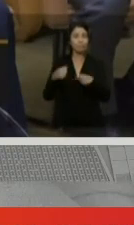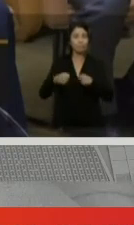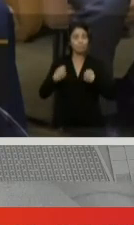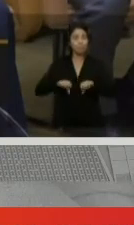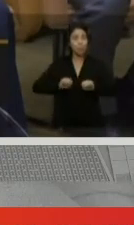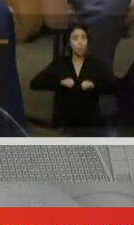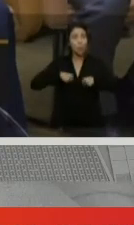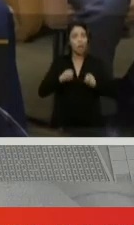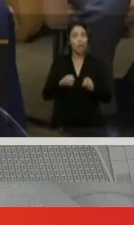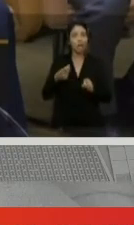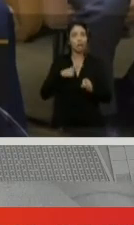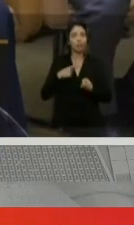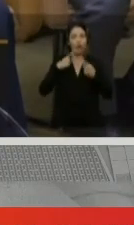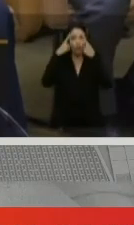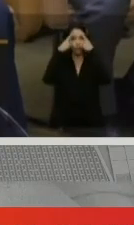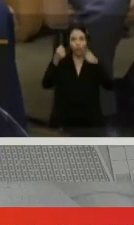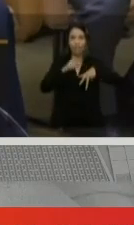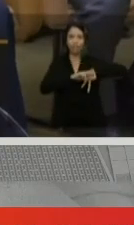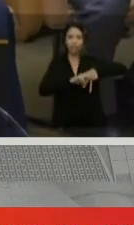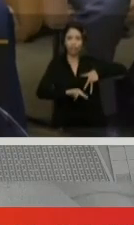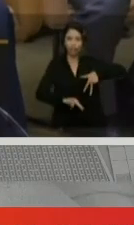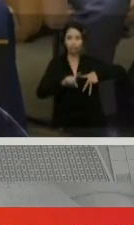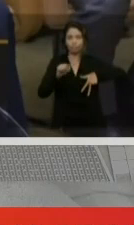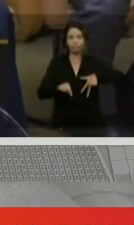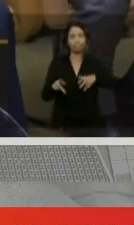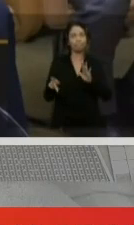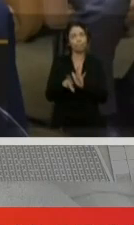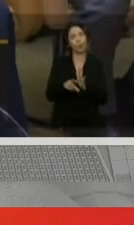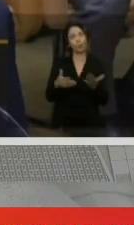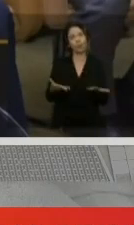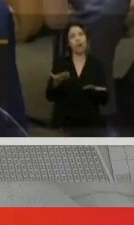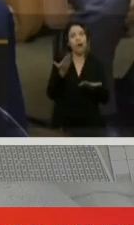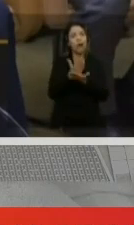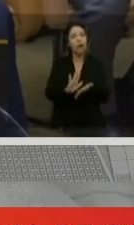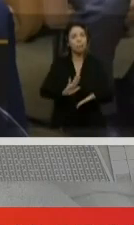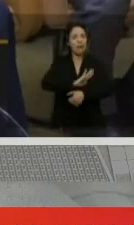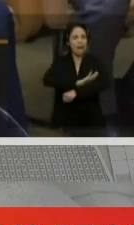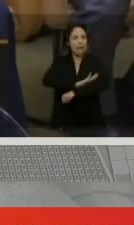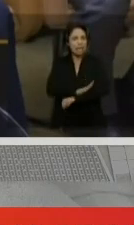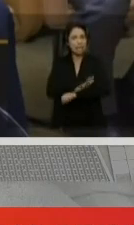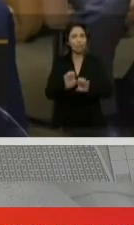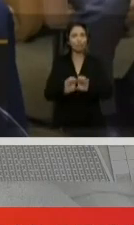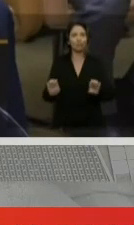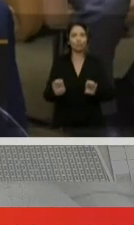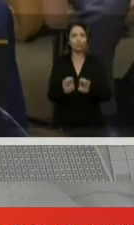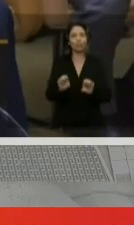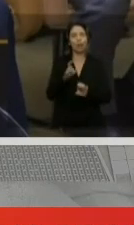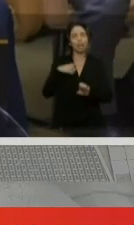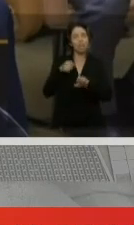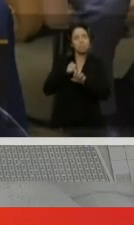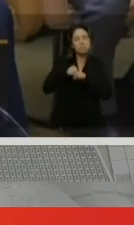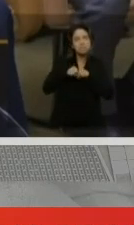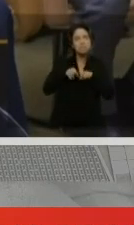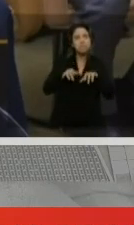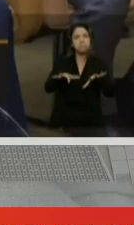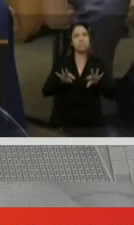grande problema em relação à Suprema Corte é que ela vem se tornando cada vez mais uma corte política e não